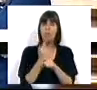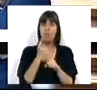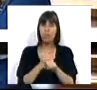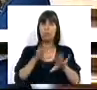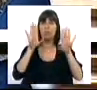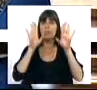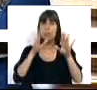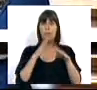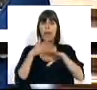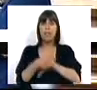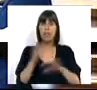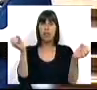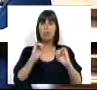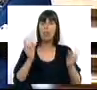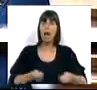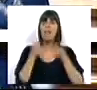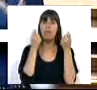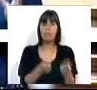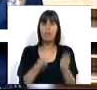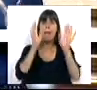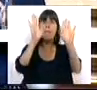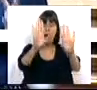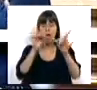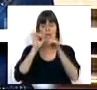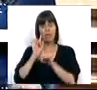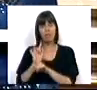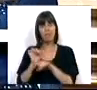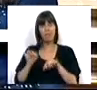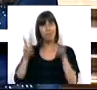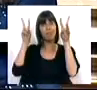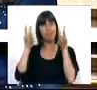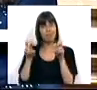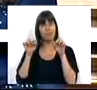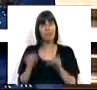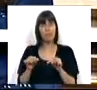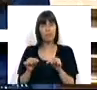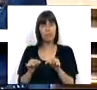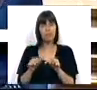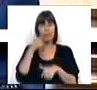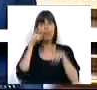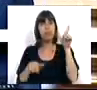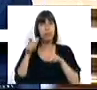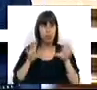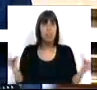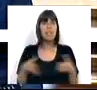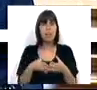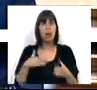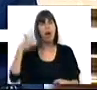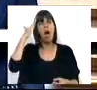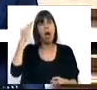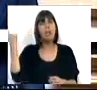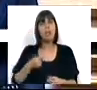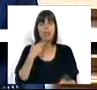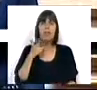Primeiro-Ministro, designadamente por via de falta de investimento. Mas relativamente a esta matéria populacional, eu julgo que devíamos ter